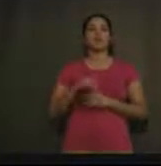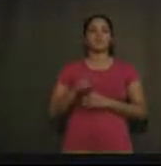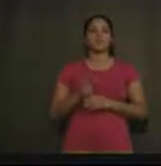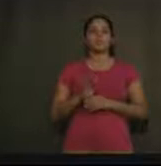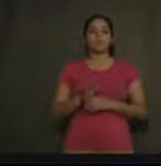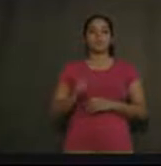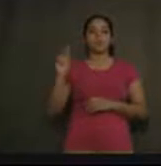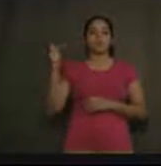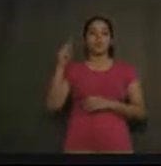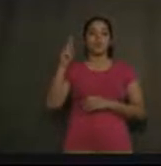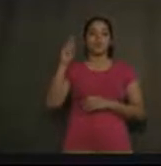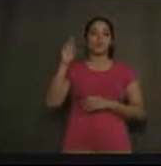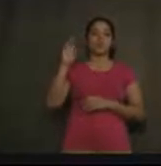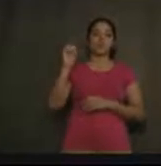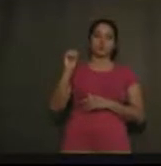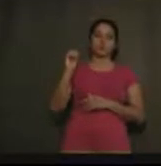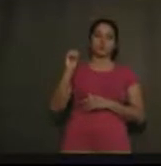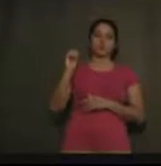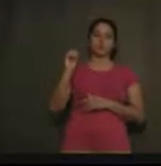parte do trabalho de Poincaré.